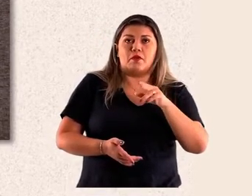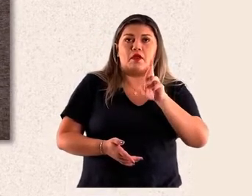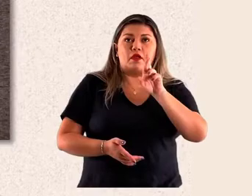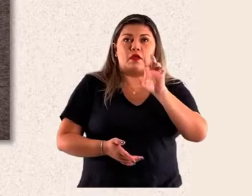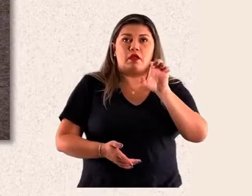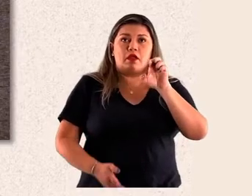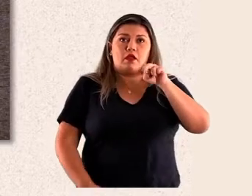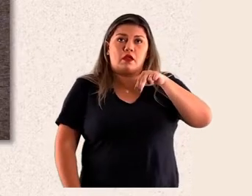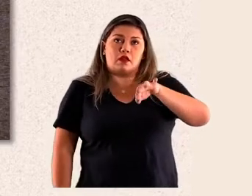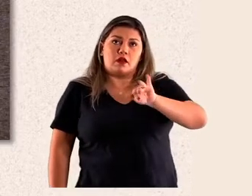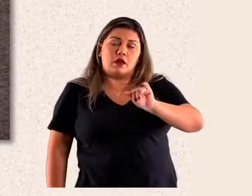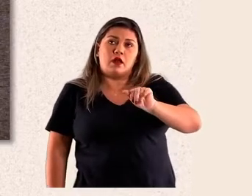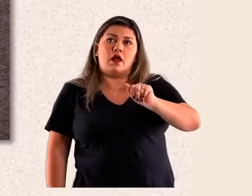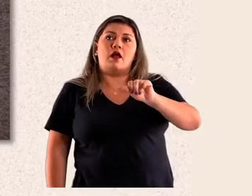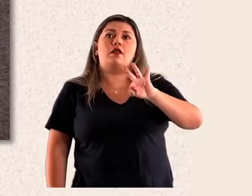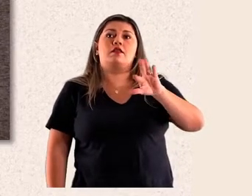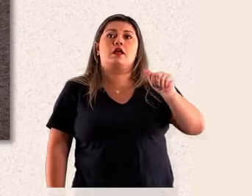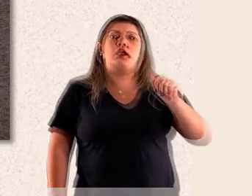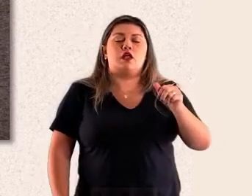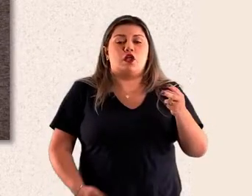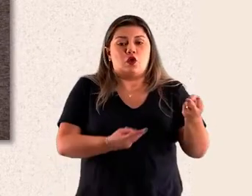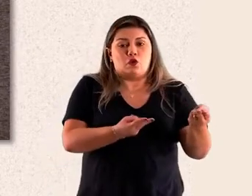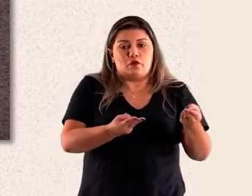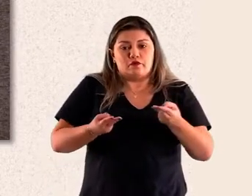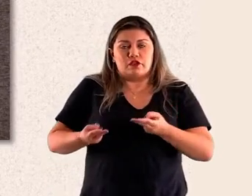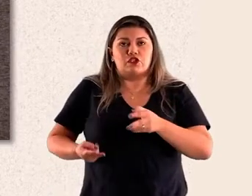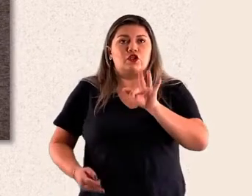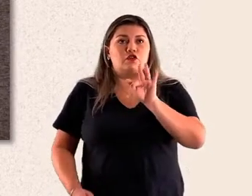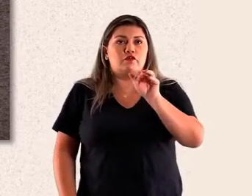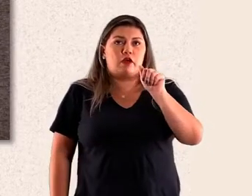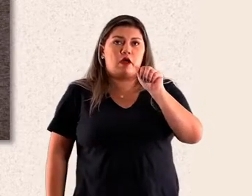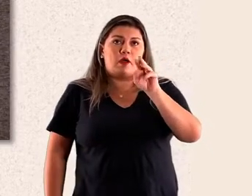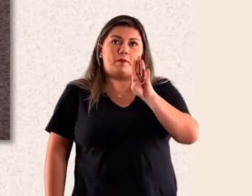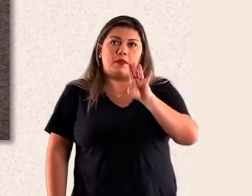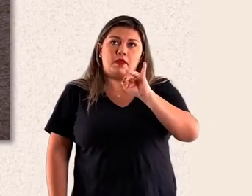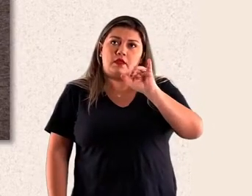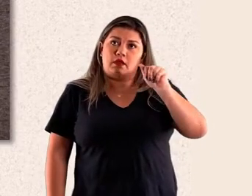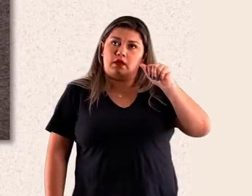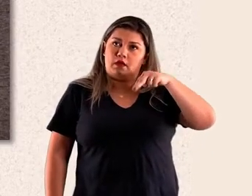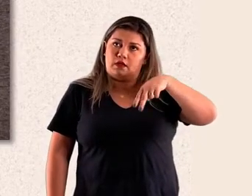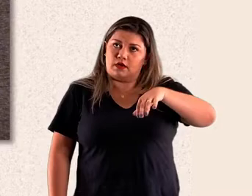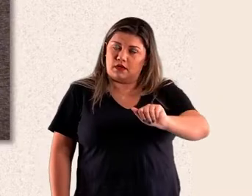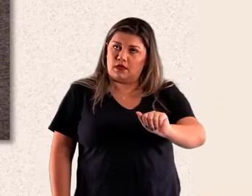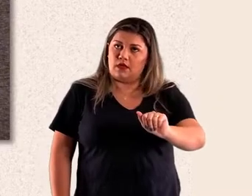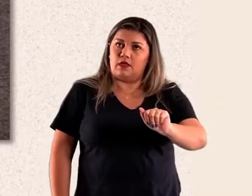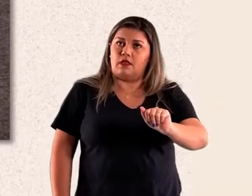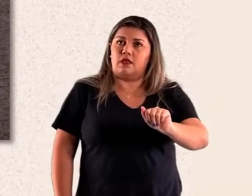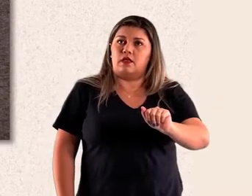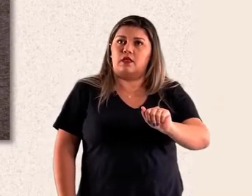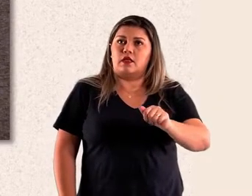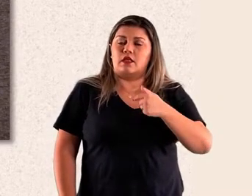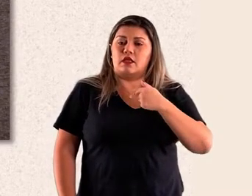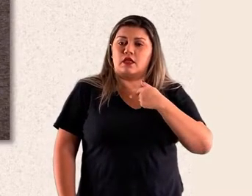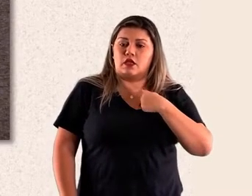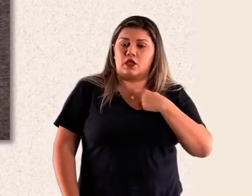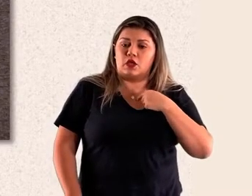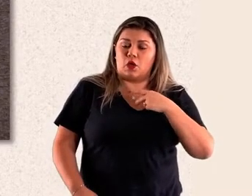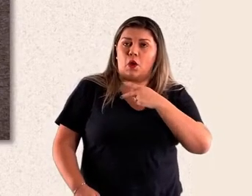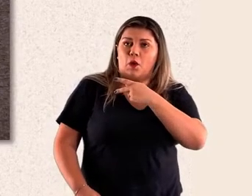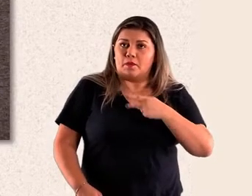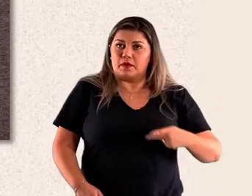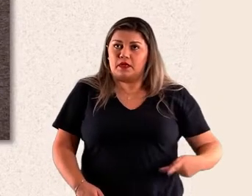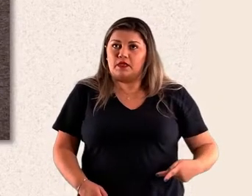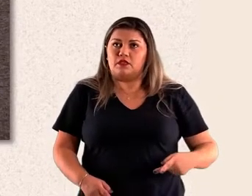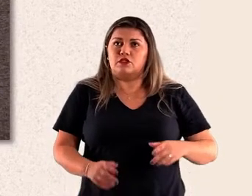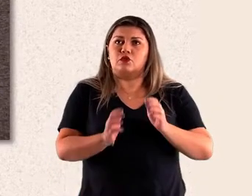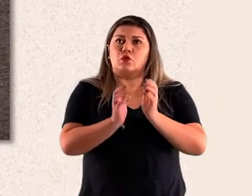aqui do cnmp e tô aqui hoje a convite da Fabiana atual presidente da Comissão de ética eu fui presidente da Comissão de ética